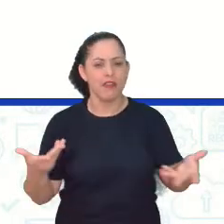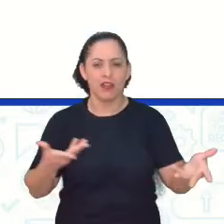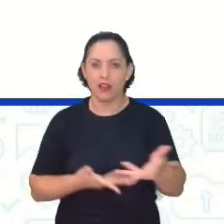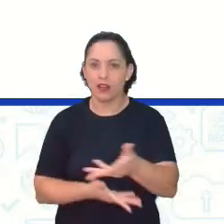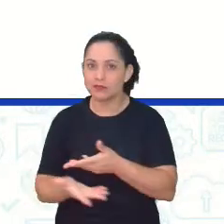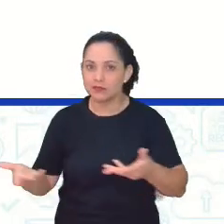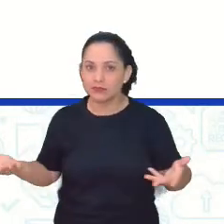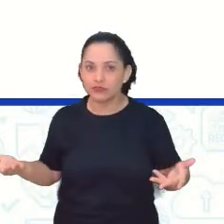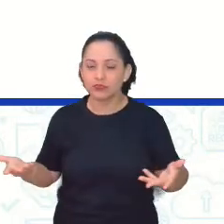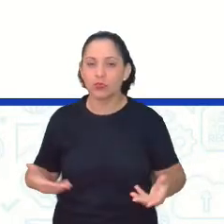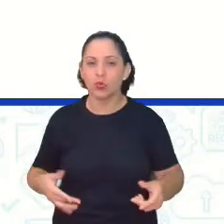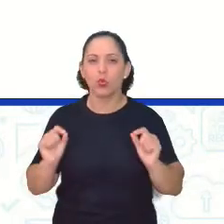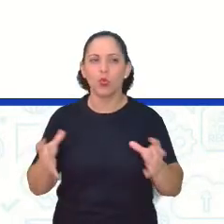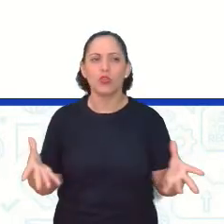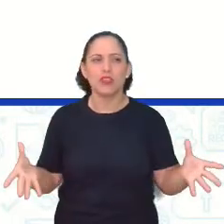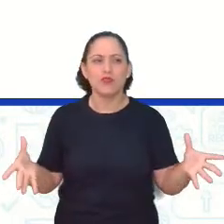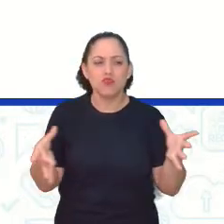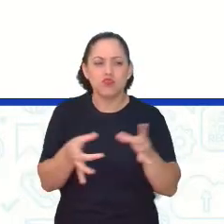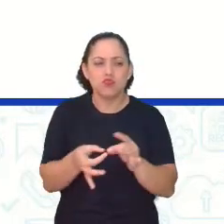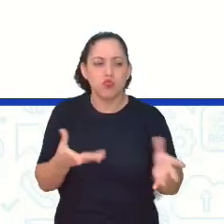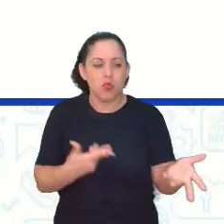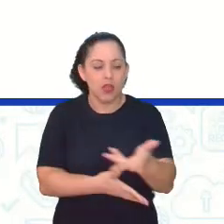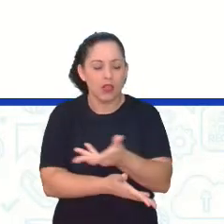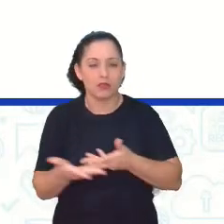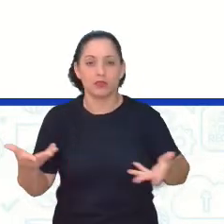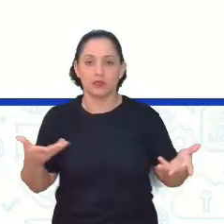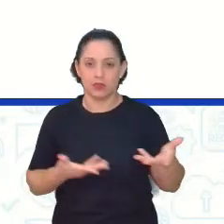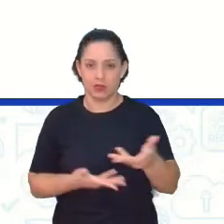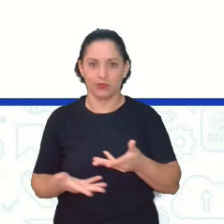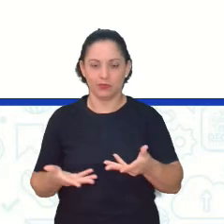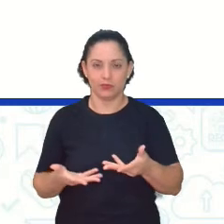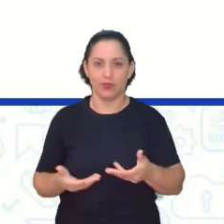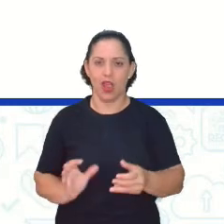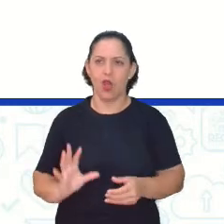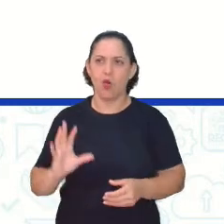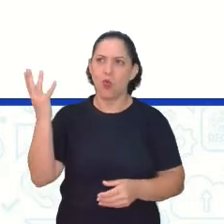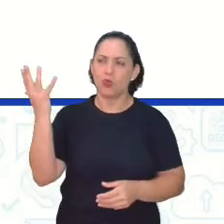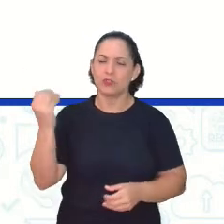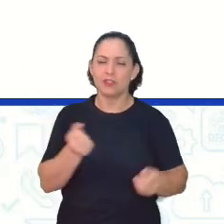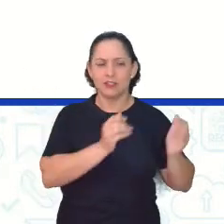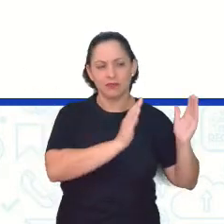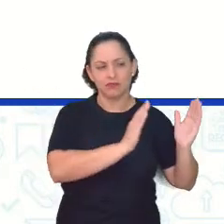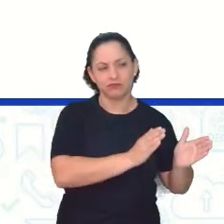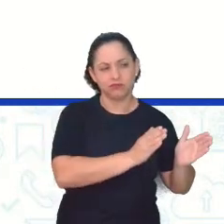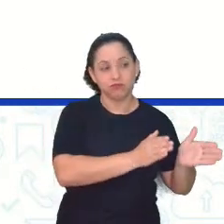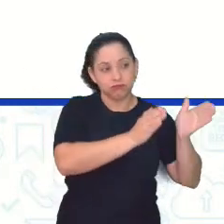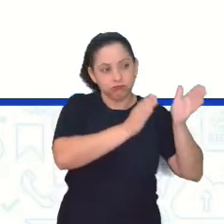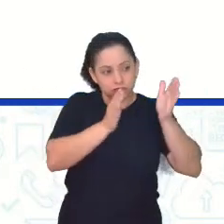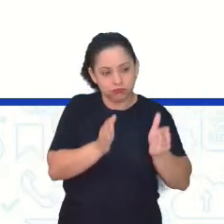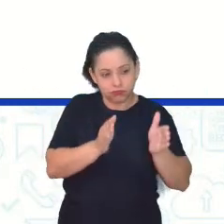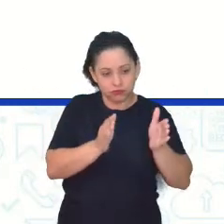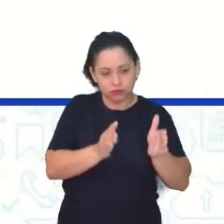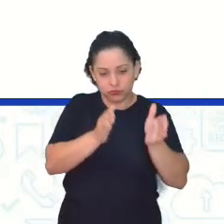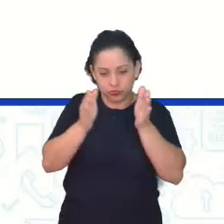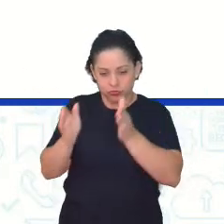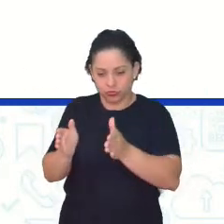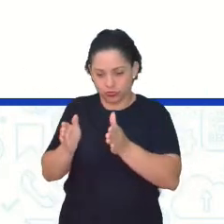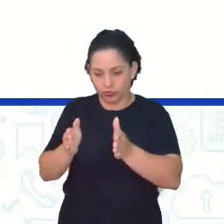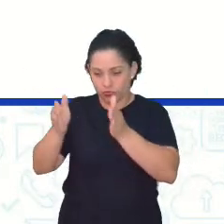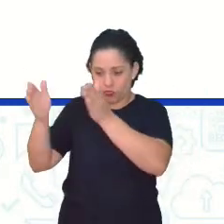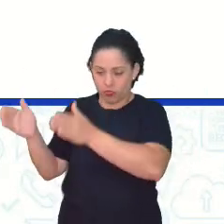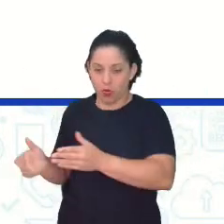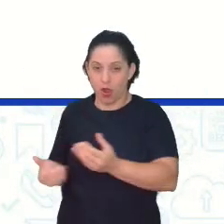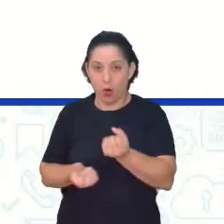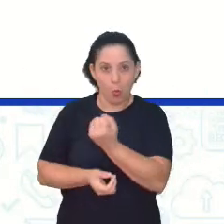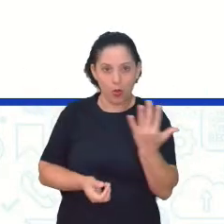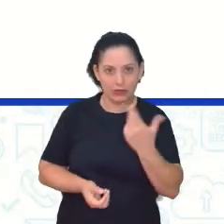Ou seja, o que é que está acontecendo quando eu vou aumentando aí esse número de litros, tá?